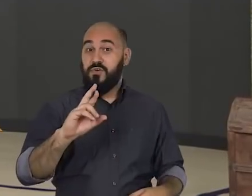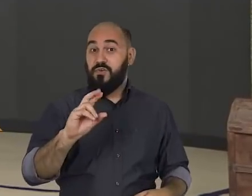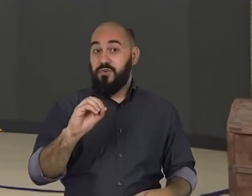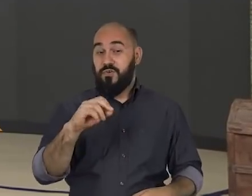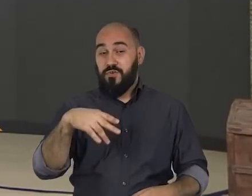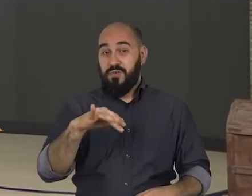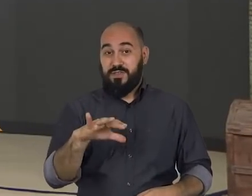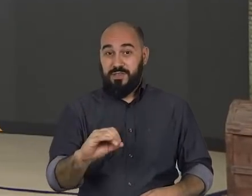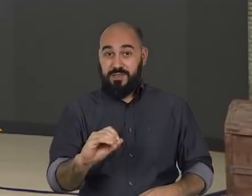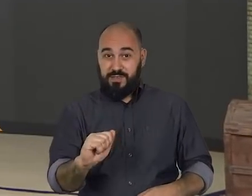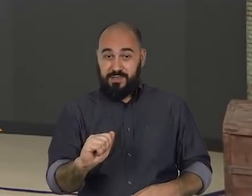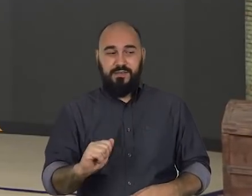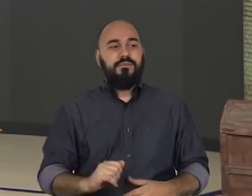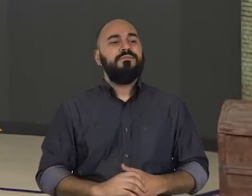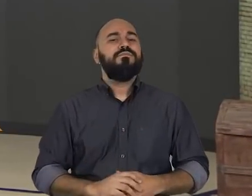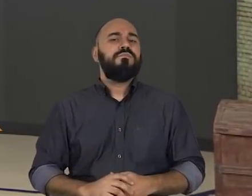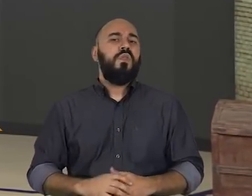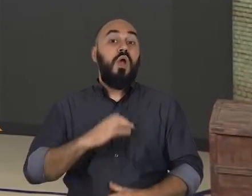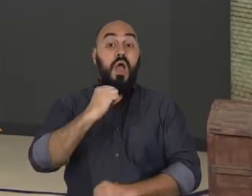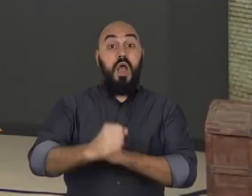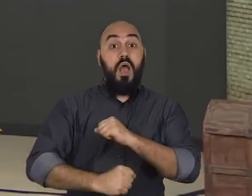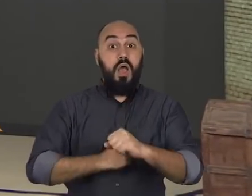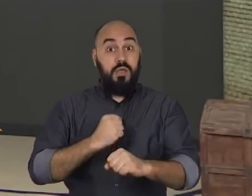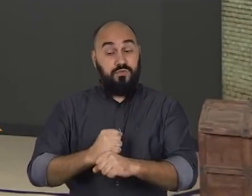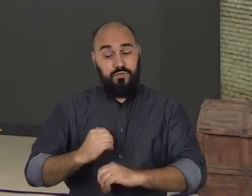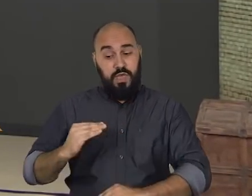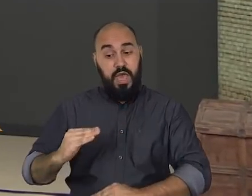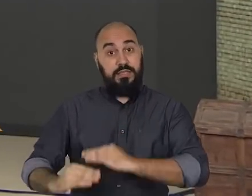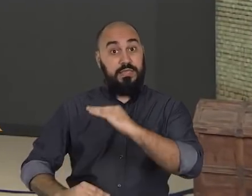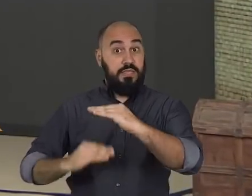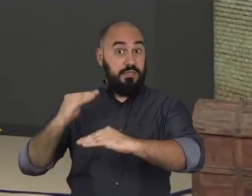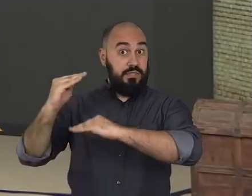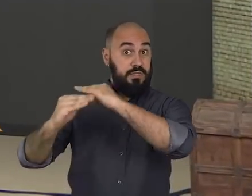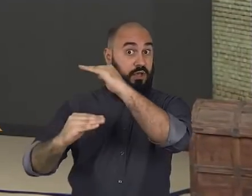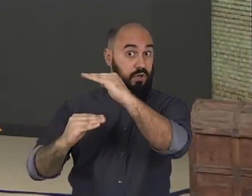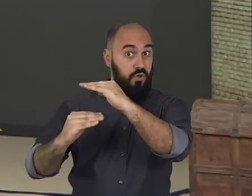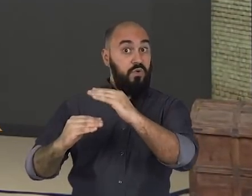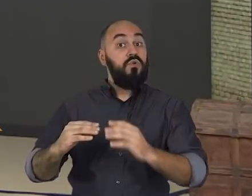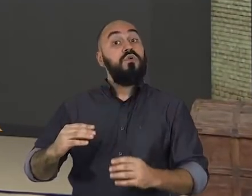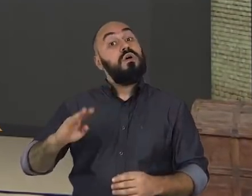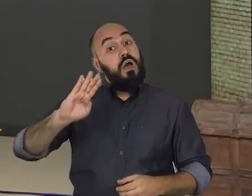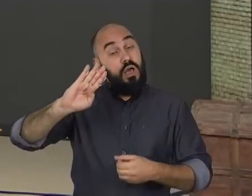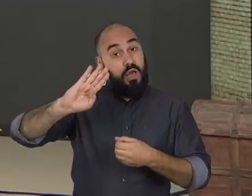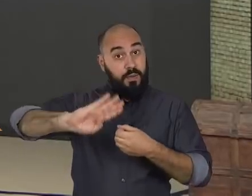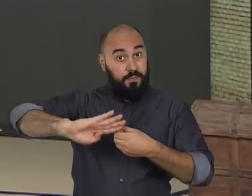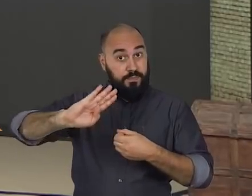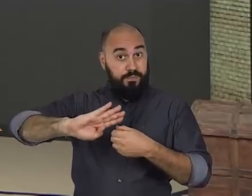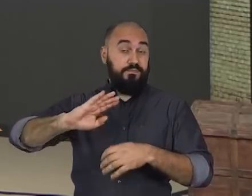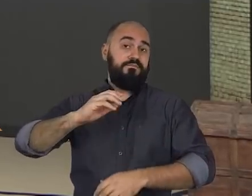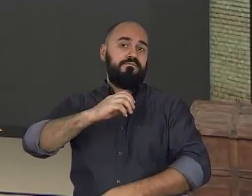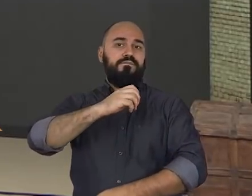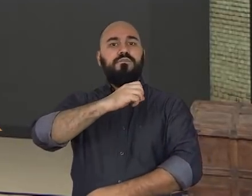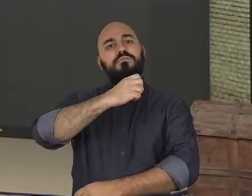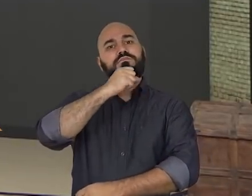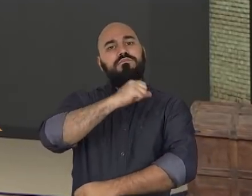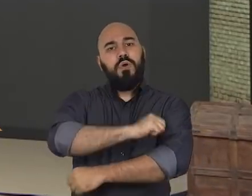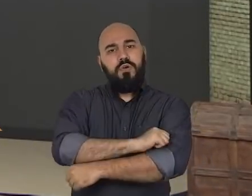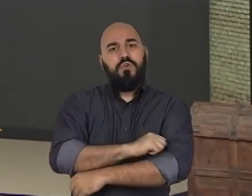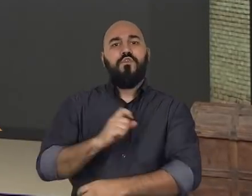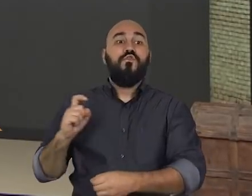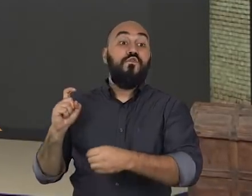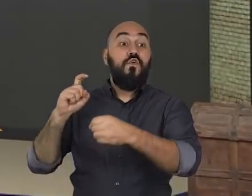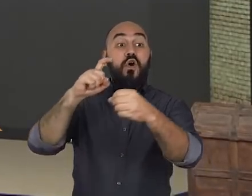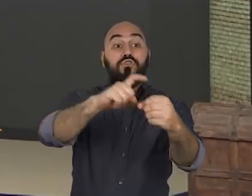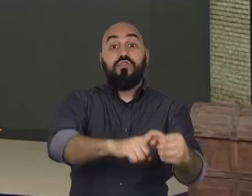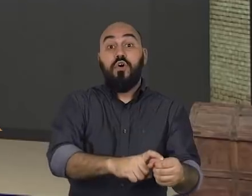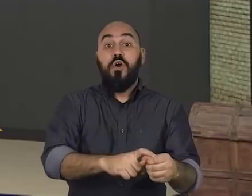Ela diz assim: no ano de ascensão, Nabucodonosor voltou novamente para a terra de Hati e até